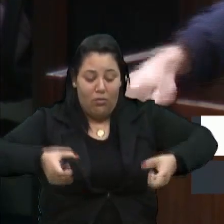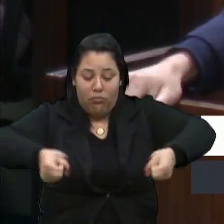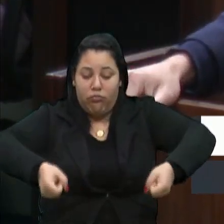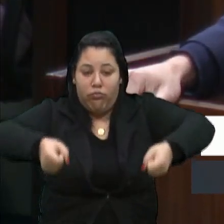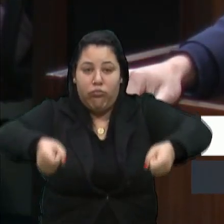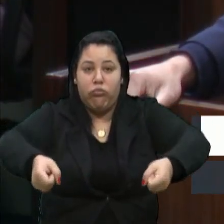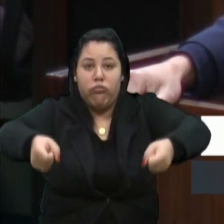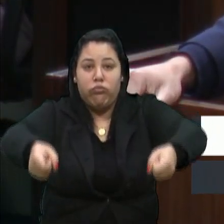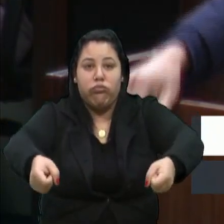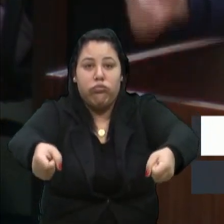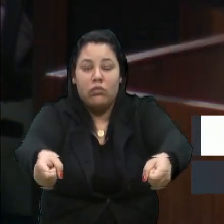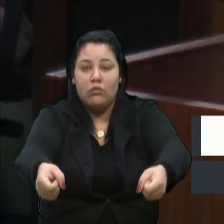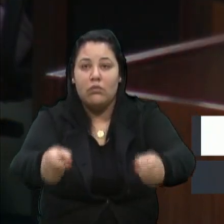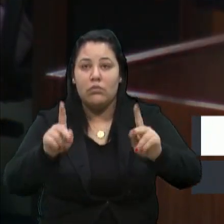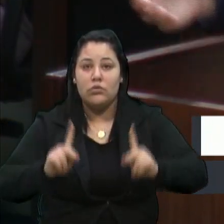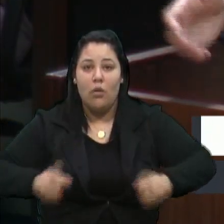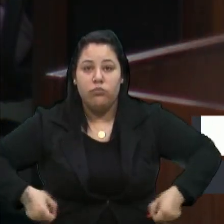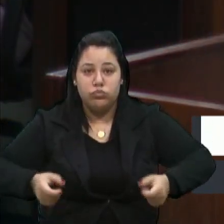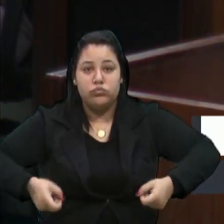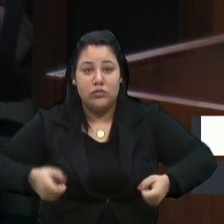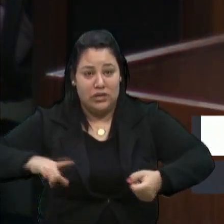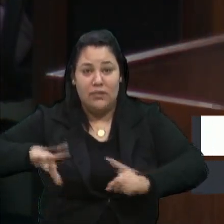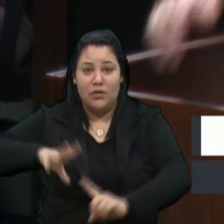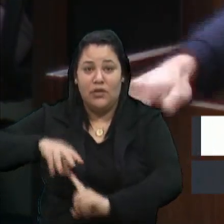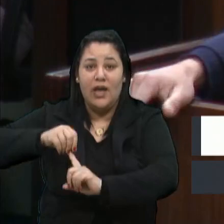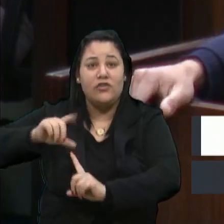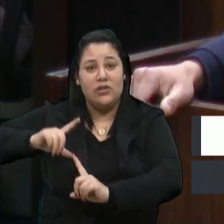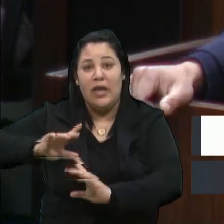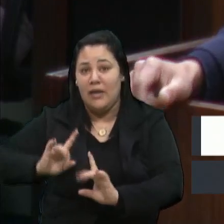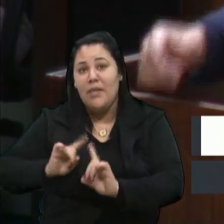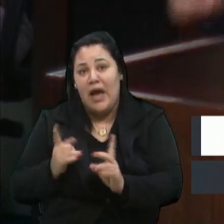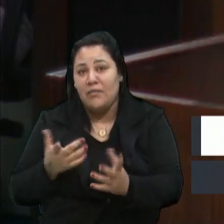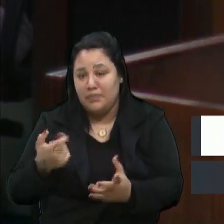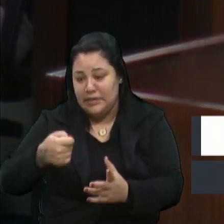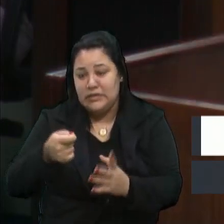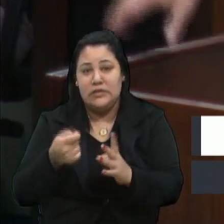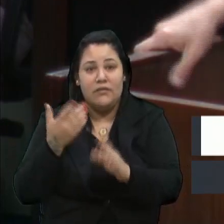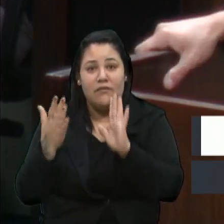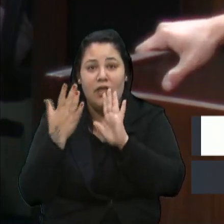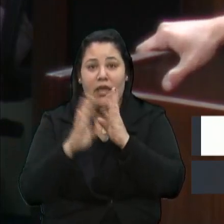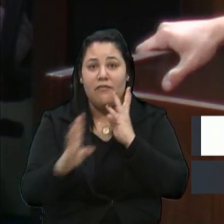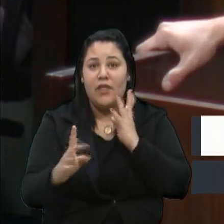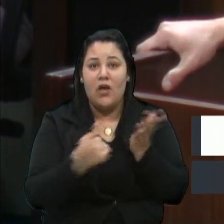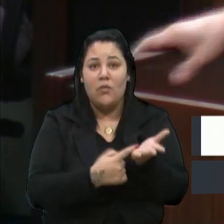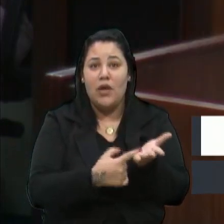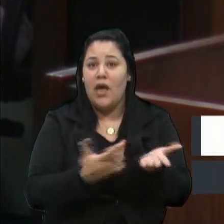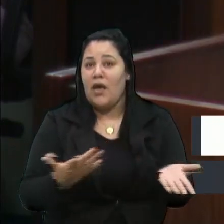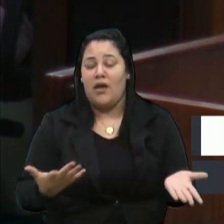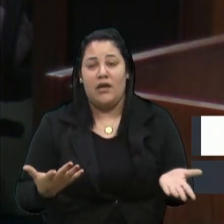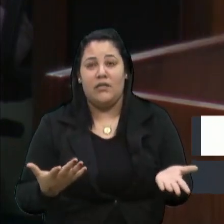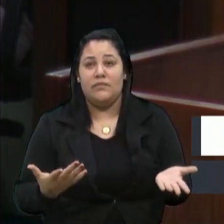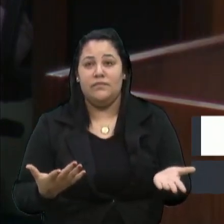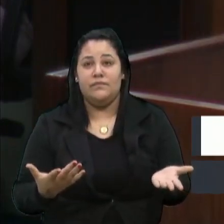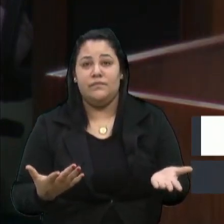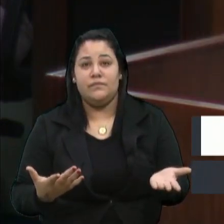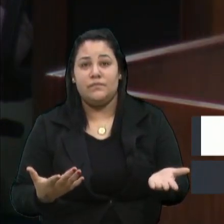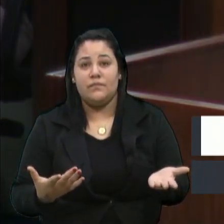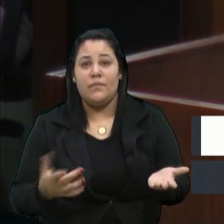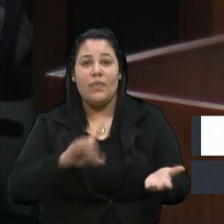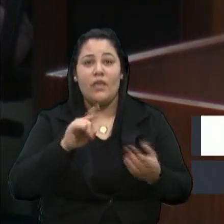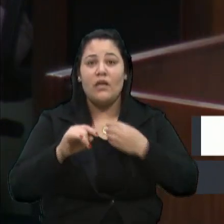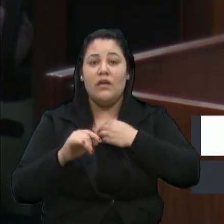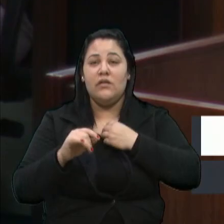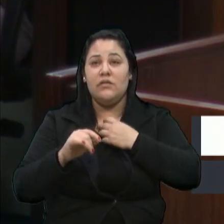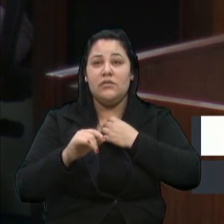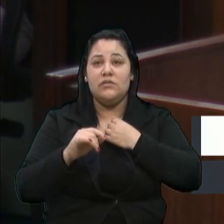rodas tem preferência tem mas se tu não for lá ah é pro agendamento agendamento lá não funciona já falei